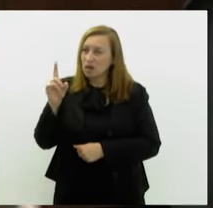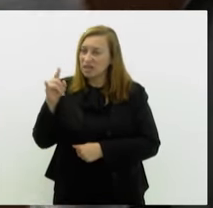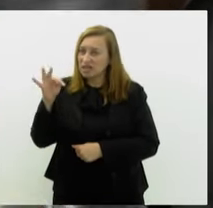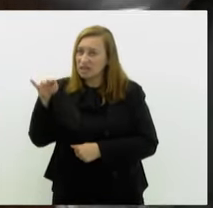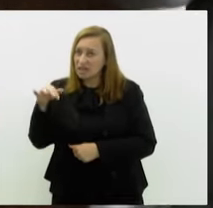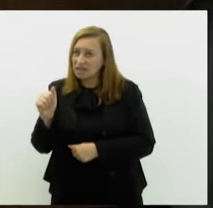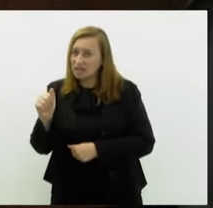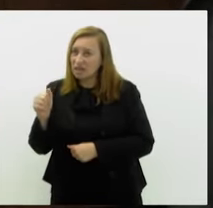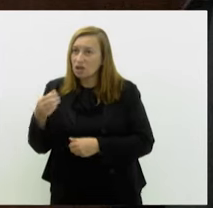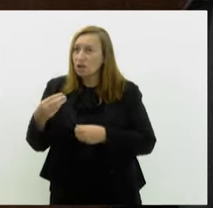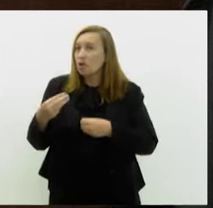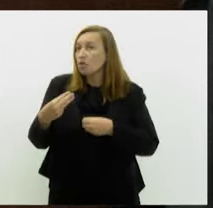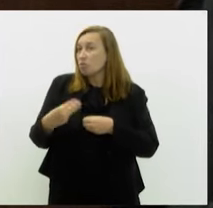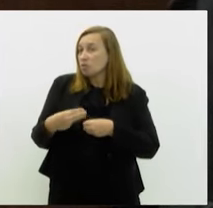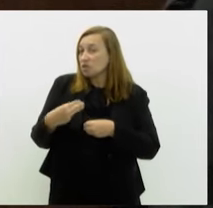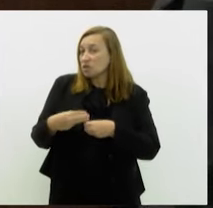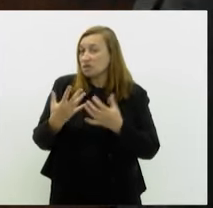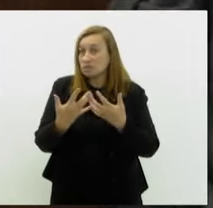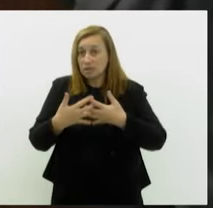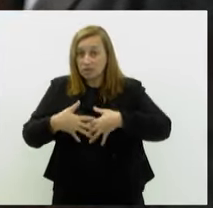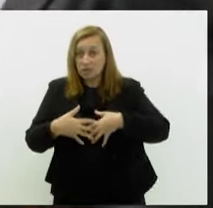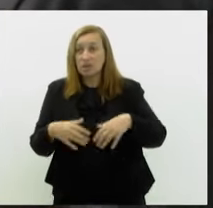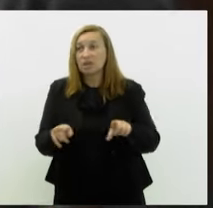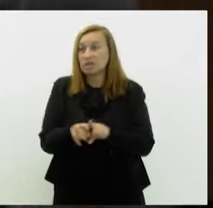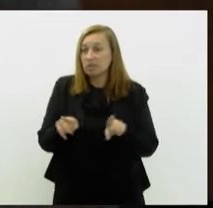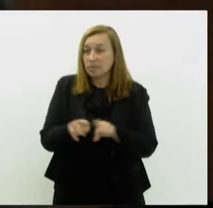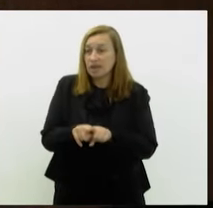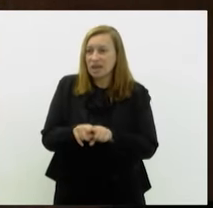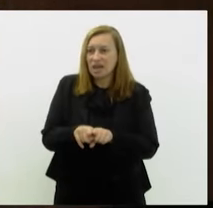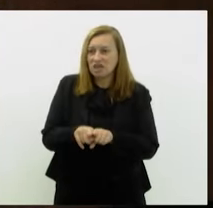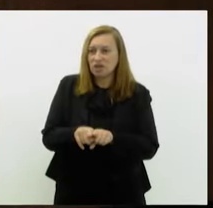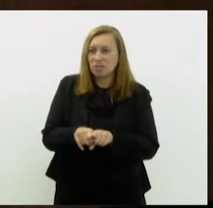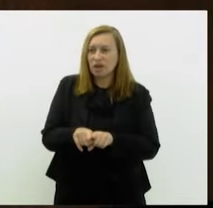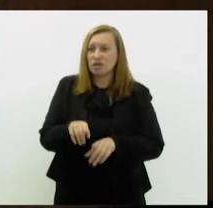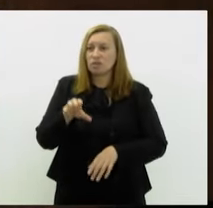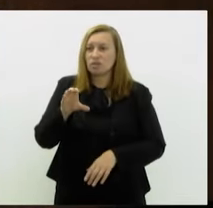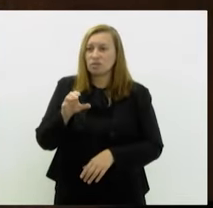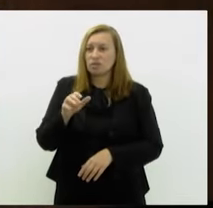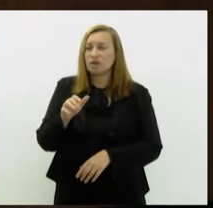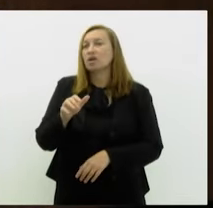Petrópolis e Cachoeira de Macacu.